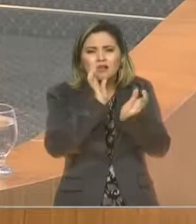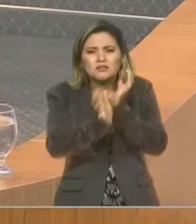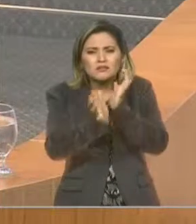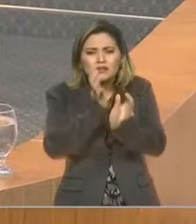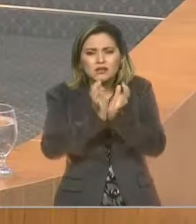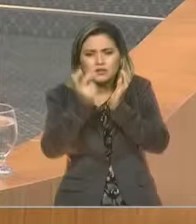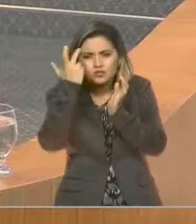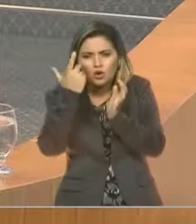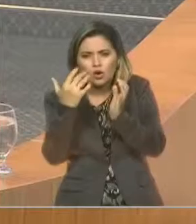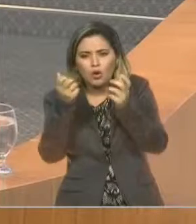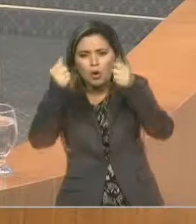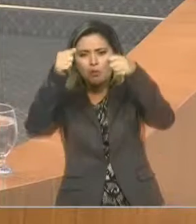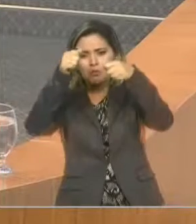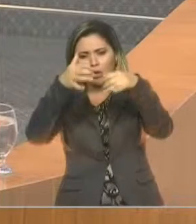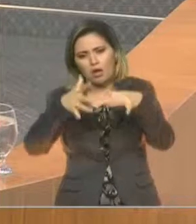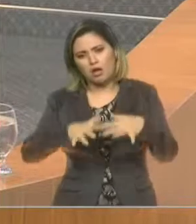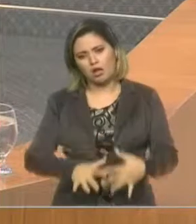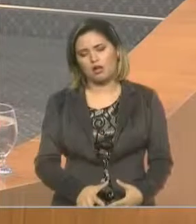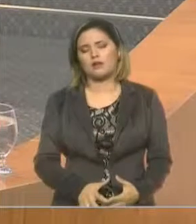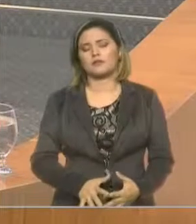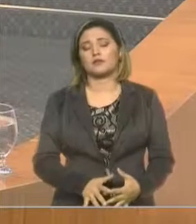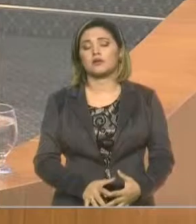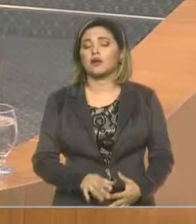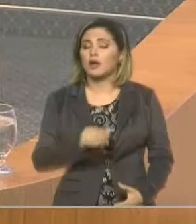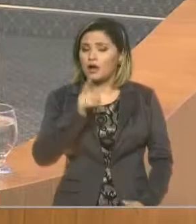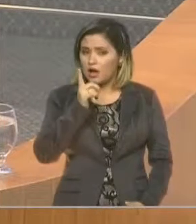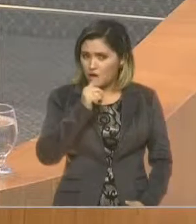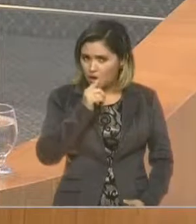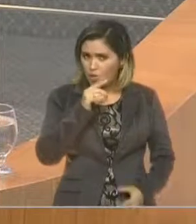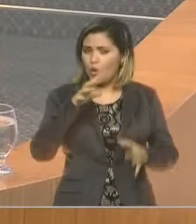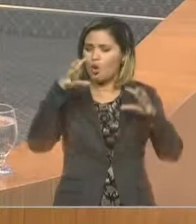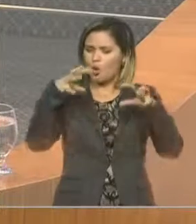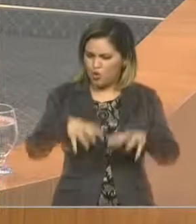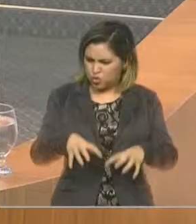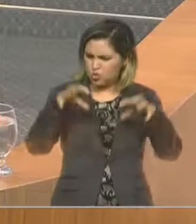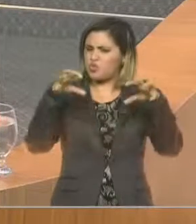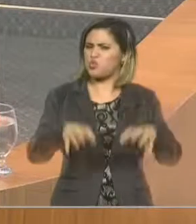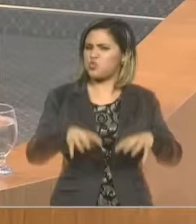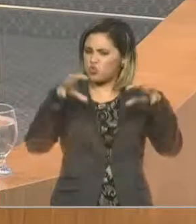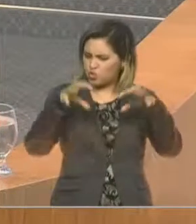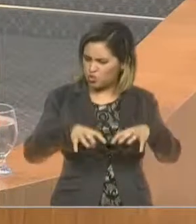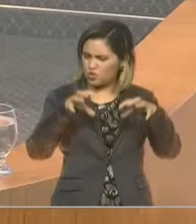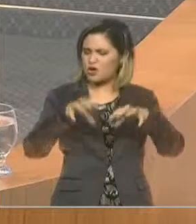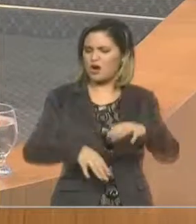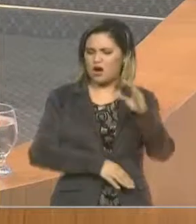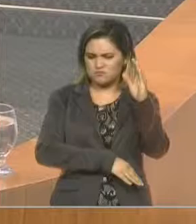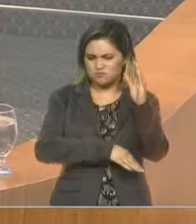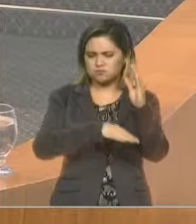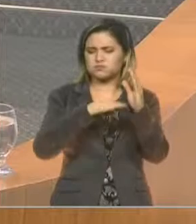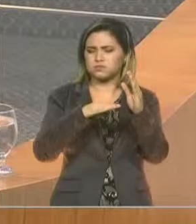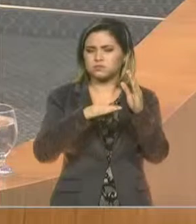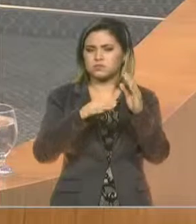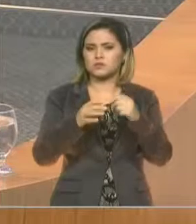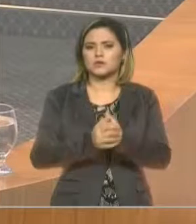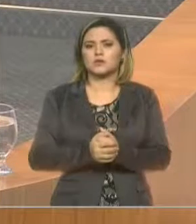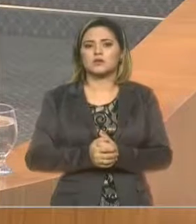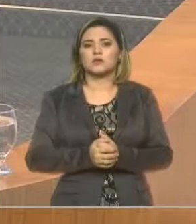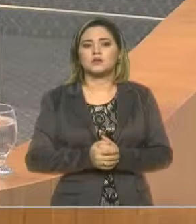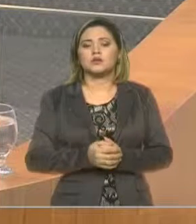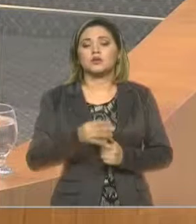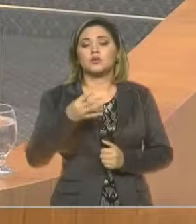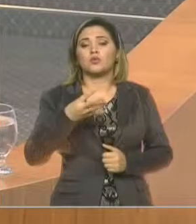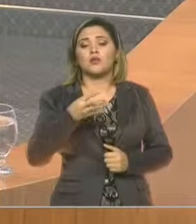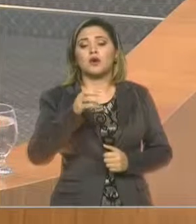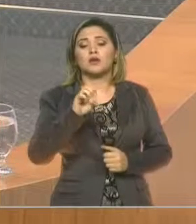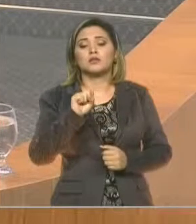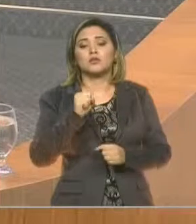volume de água, com certeza foi um volume de água grande. Em 48 anos, quando o INMET, na